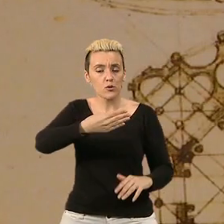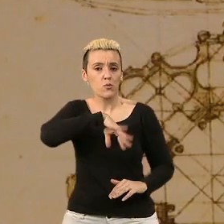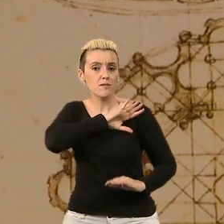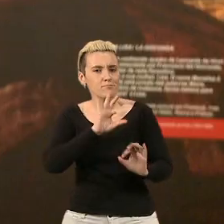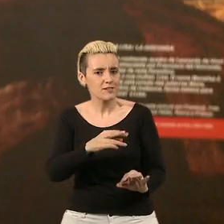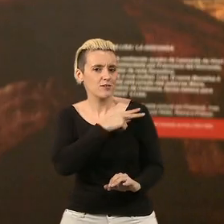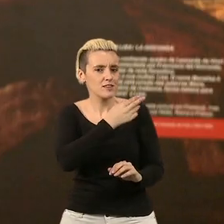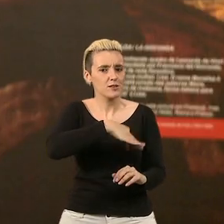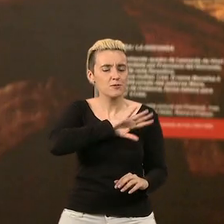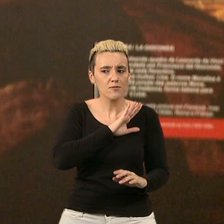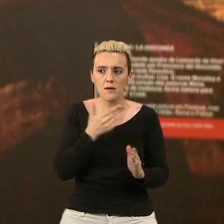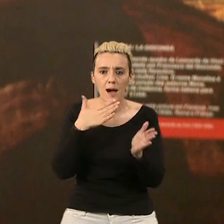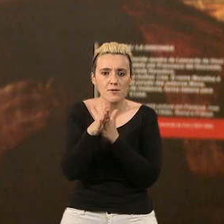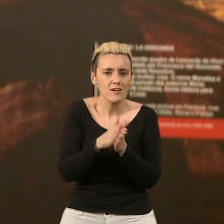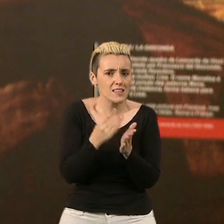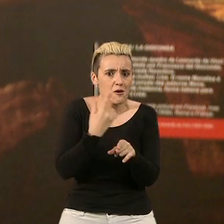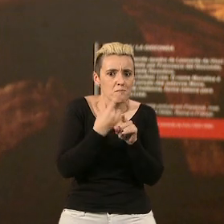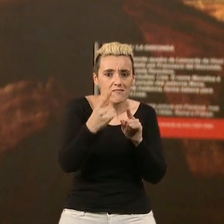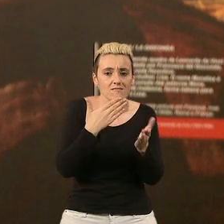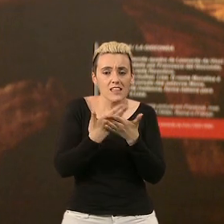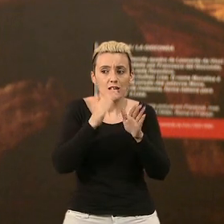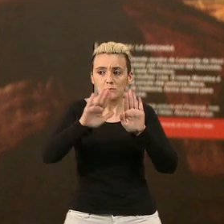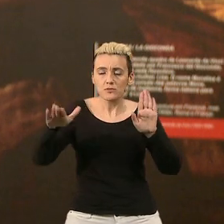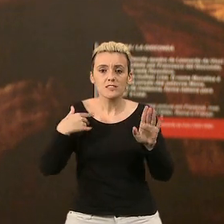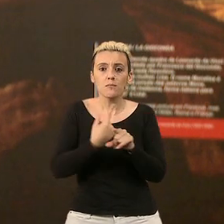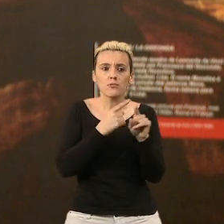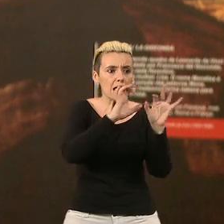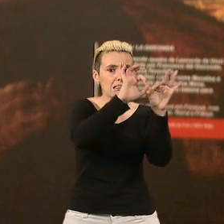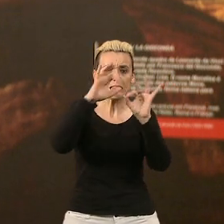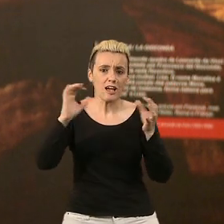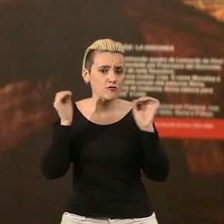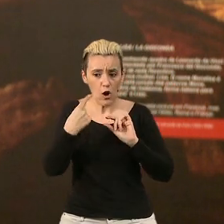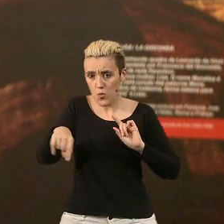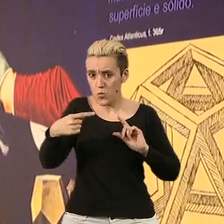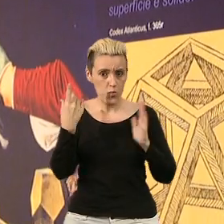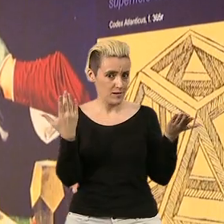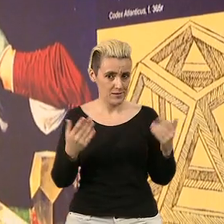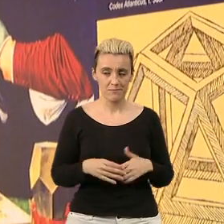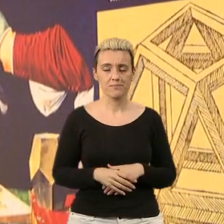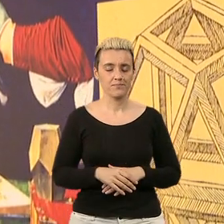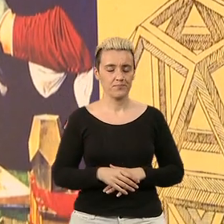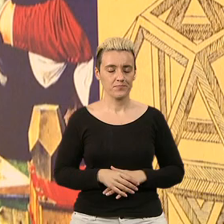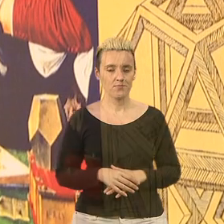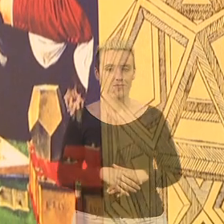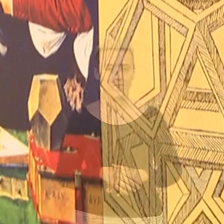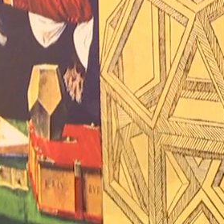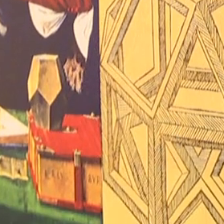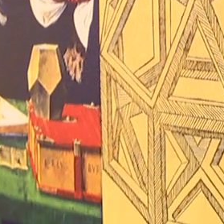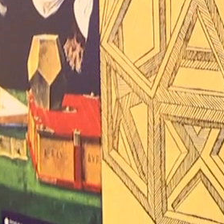na Universidade de Coimbra, para ver este tipo de exposição, porque esta cenografia não existe em mais lado nenhum a não ser aqui.